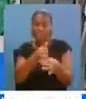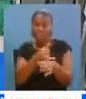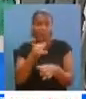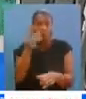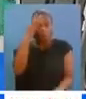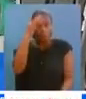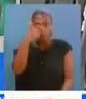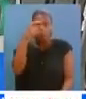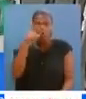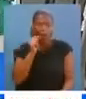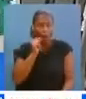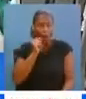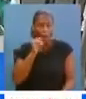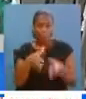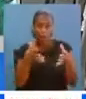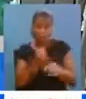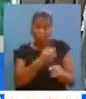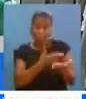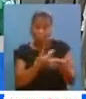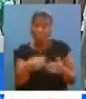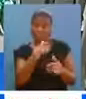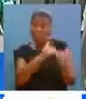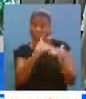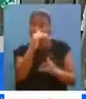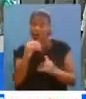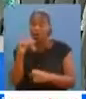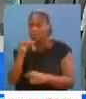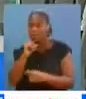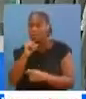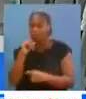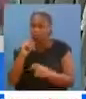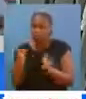número de pessoas do sexo masculino empregado é superior ao do sexo feminino.